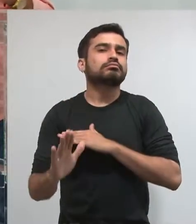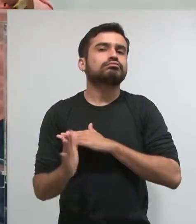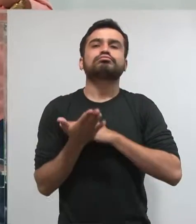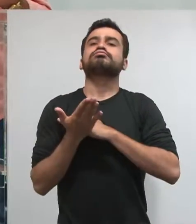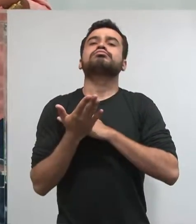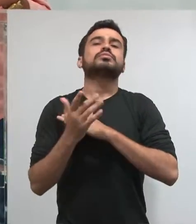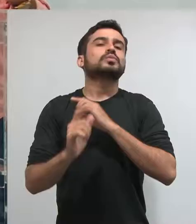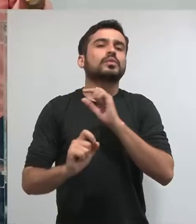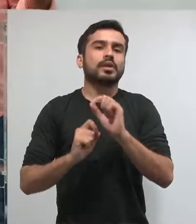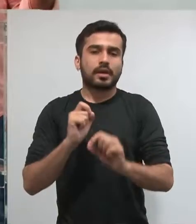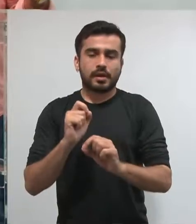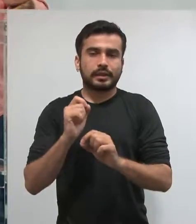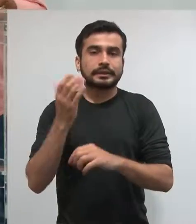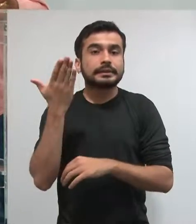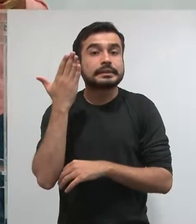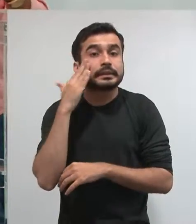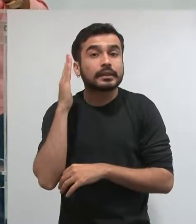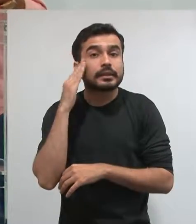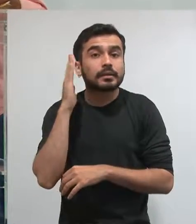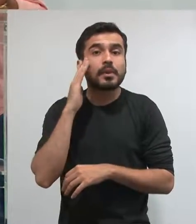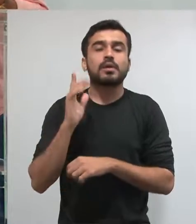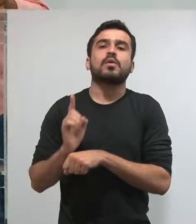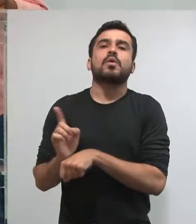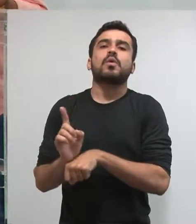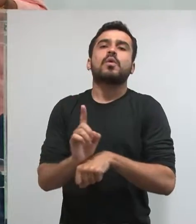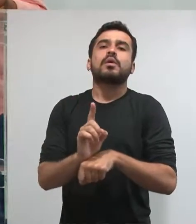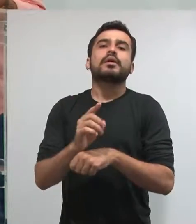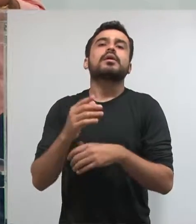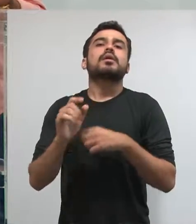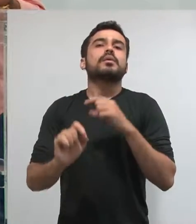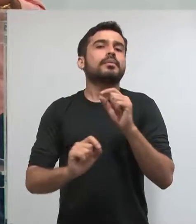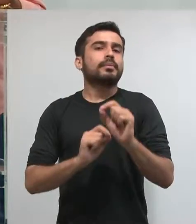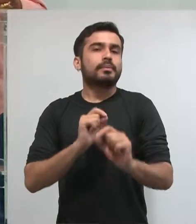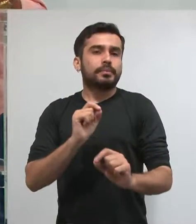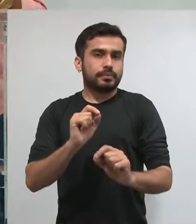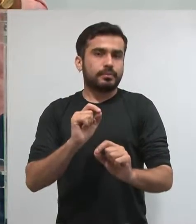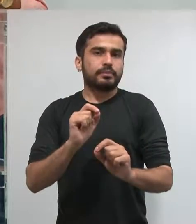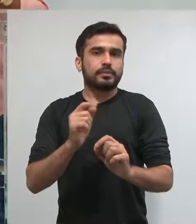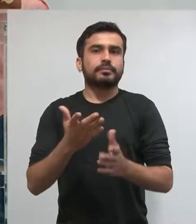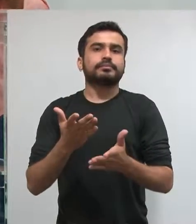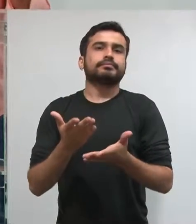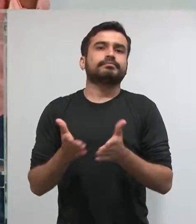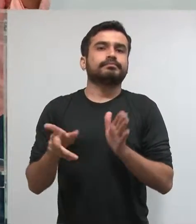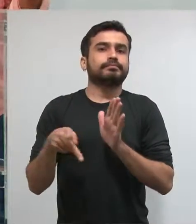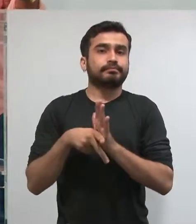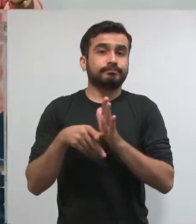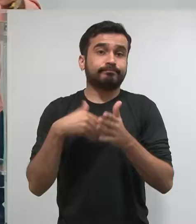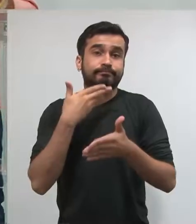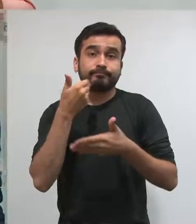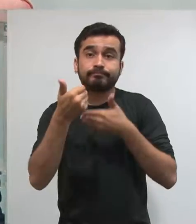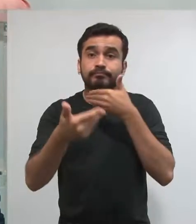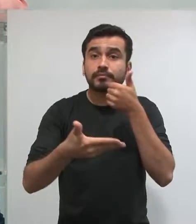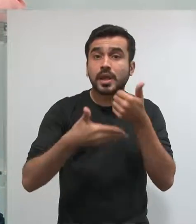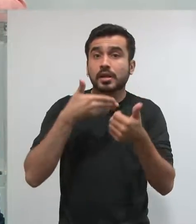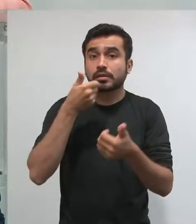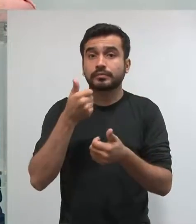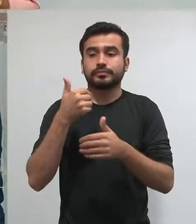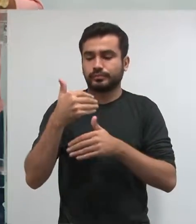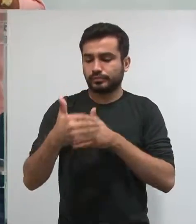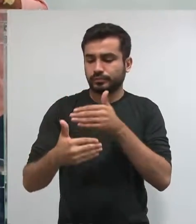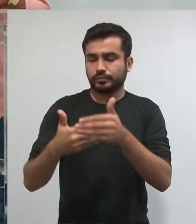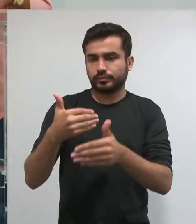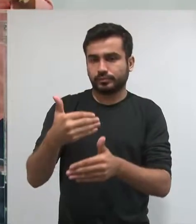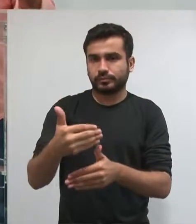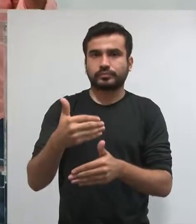remete ao entendimento do monitoramento como sendo uma etapa voltada para a própria melhoria dos processos de